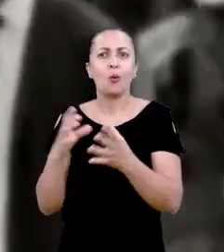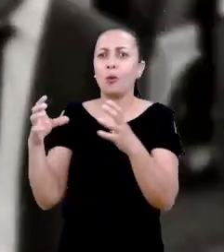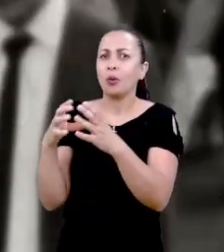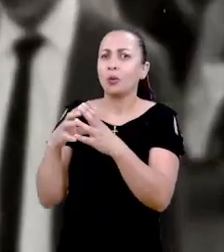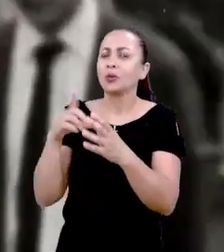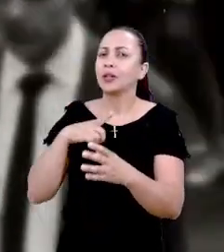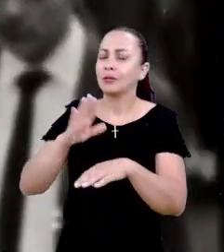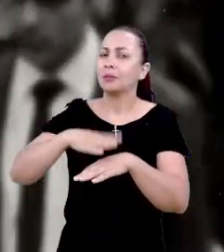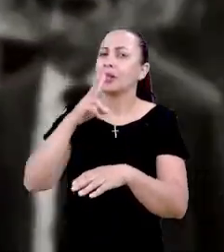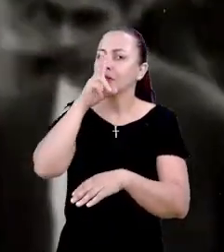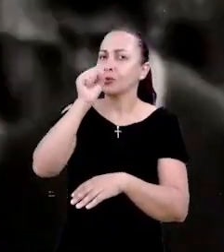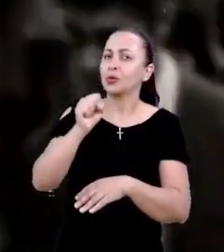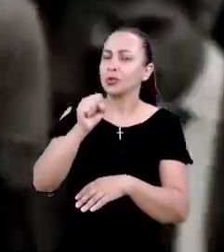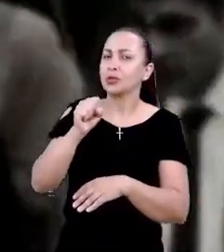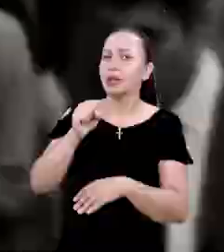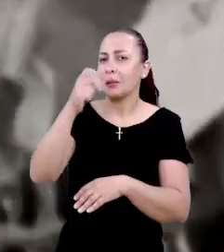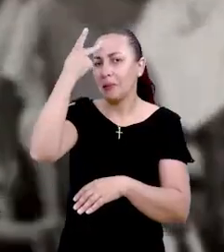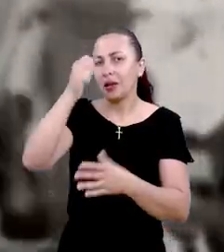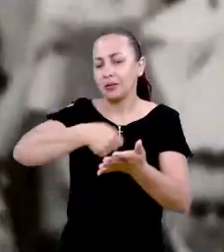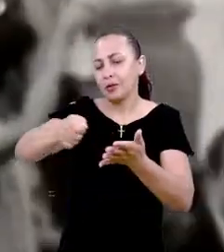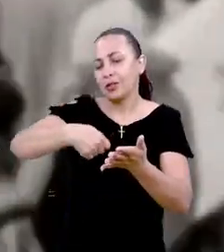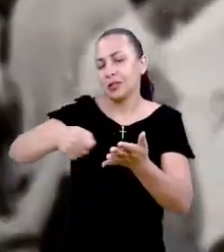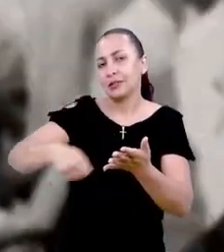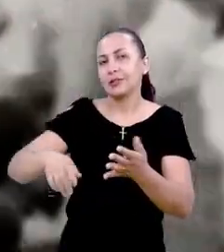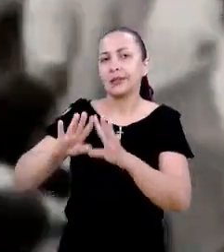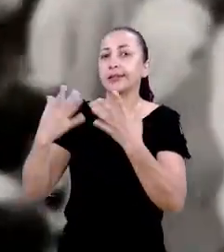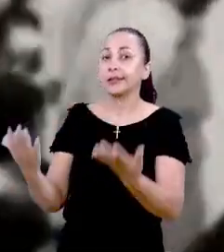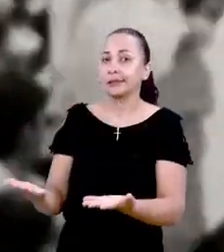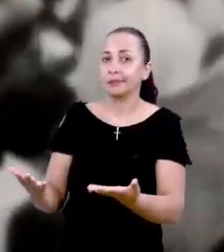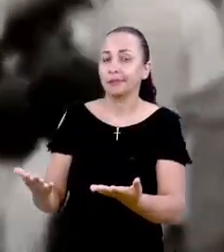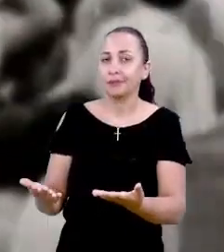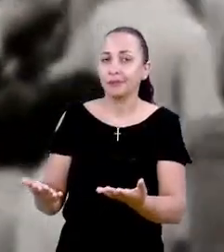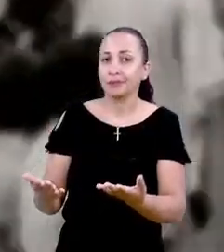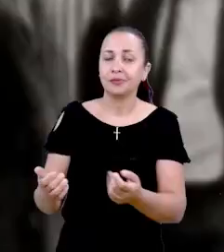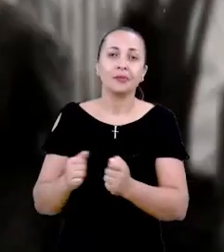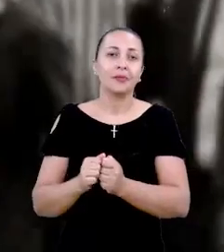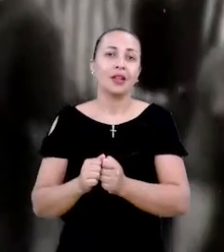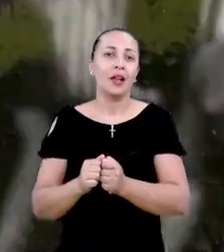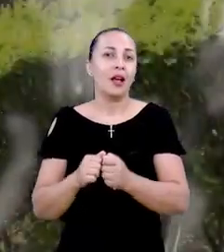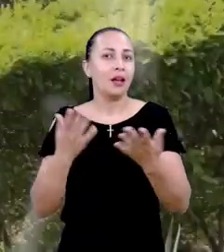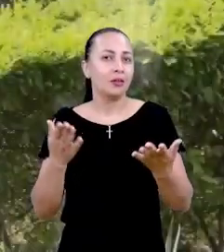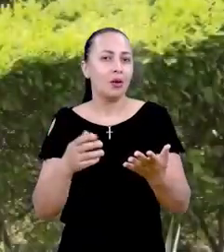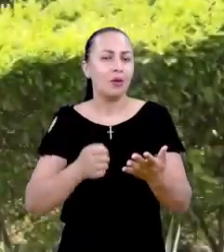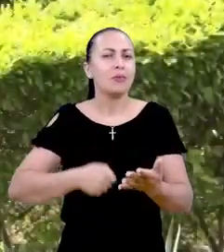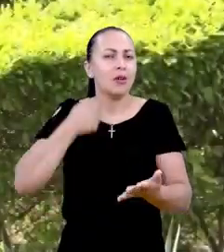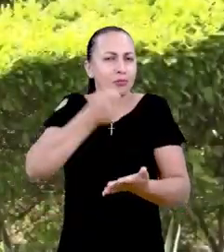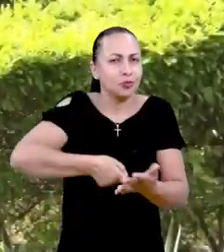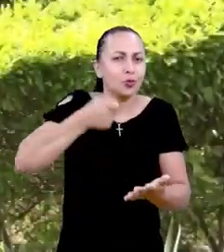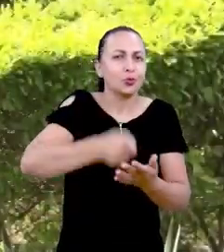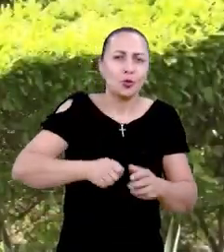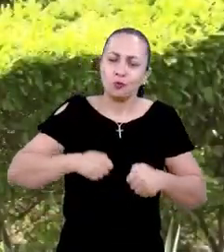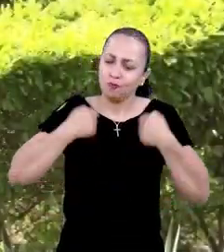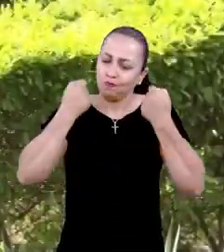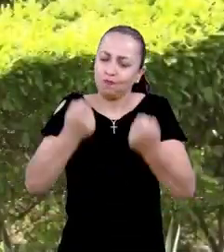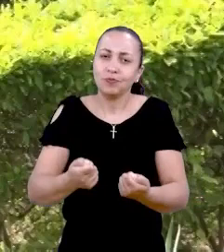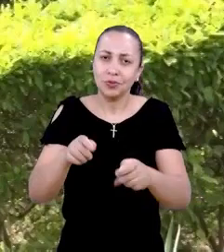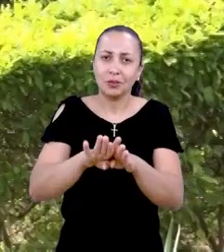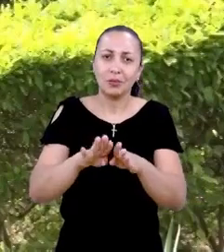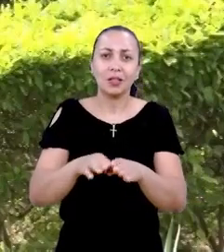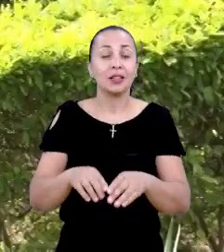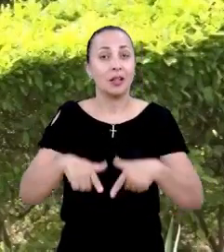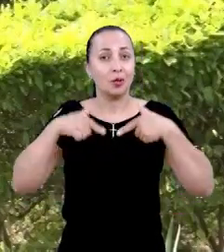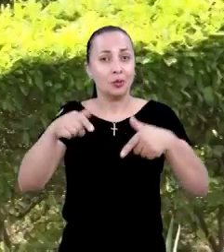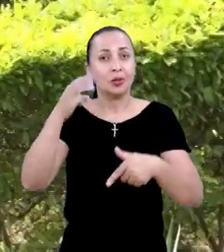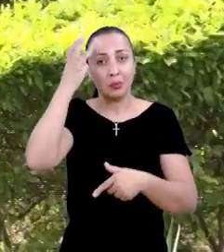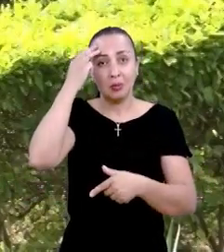é um esforço também de nos somarmos na luta por memória, verdade e justiça. O Brasil, que foi o país que mais demorou de instaurar